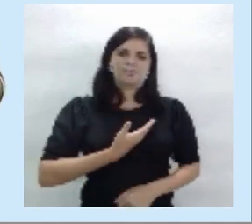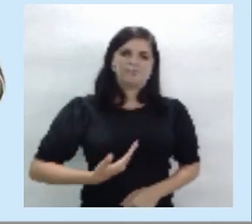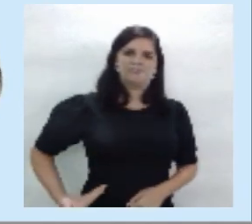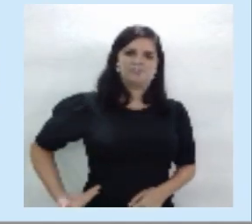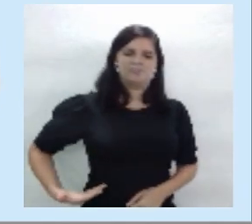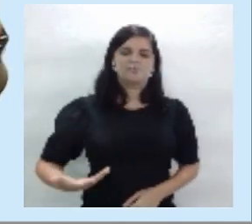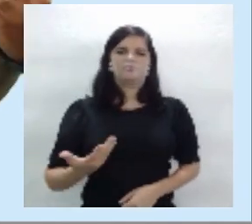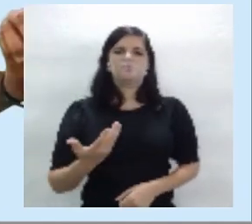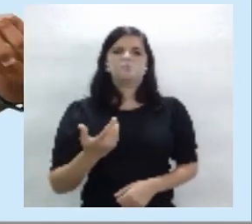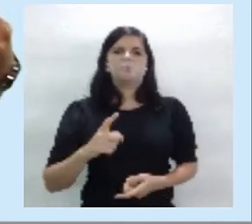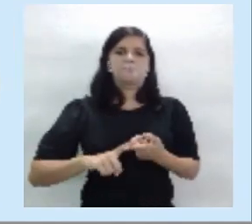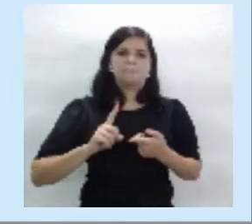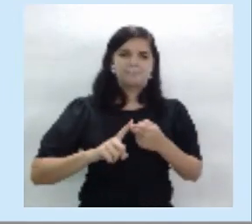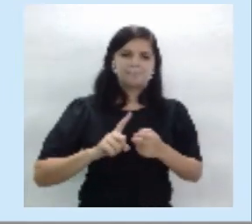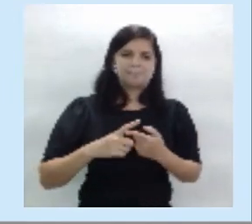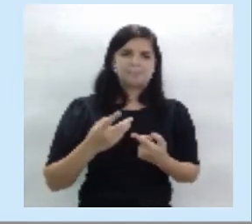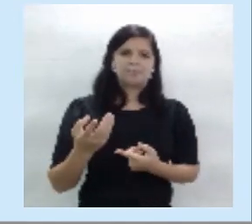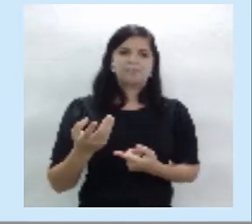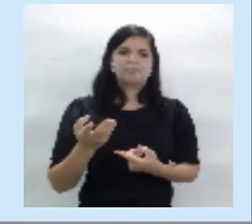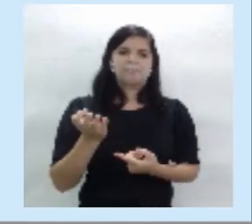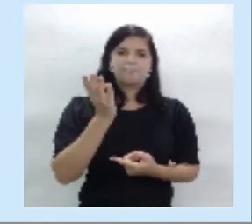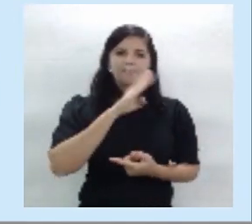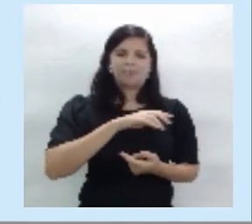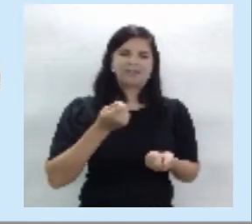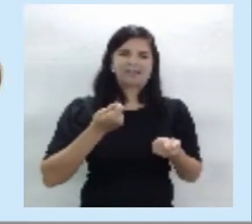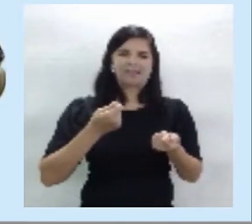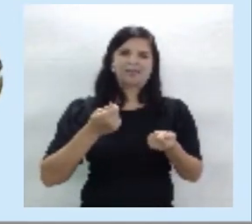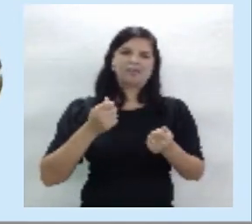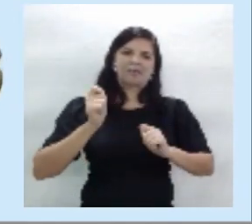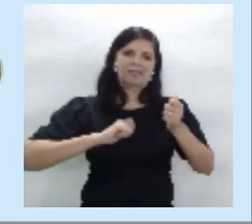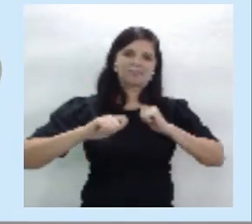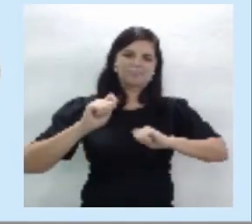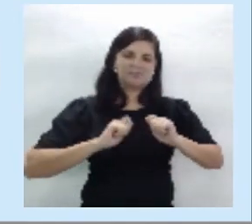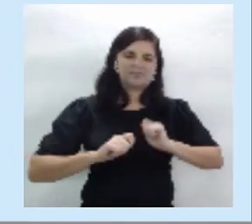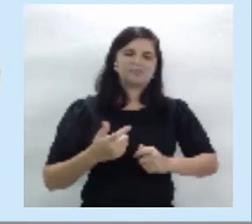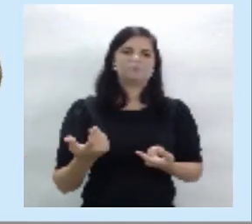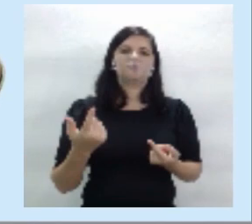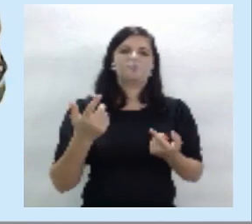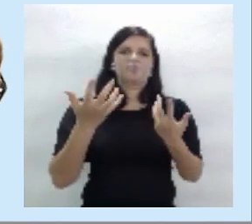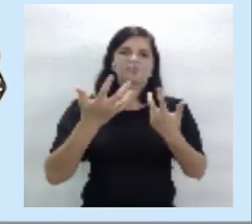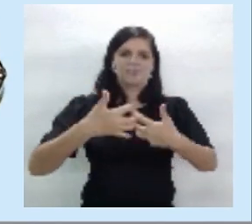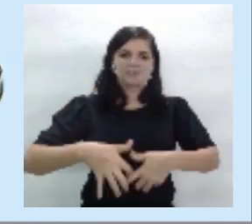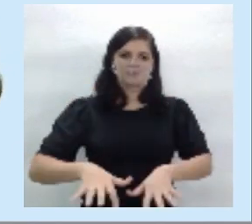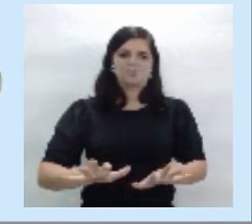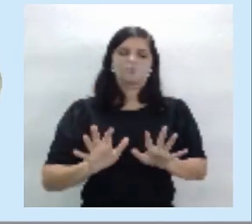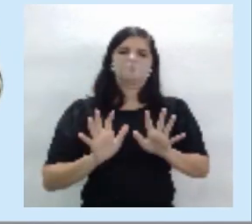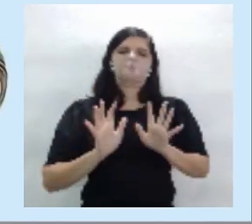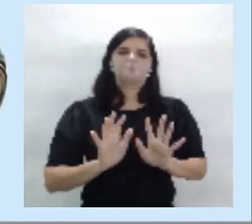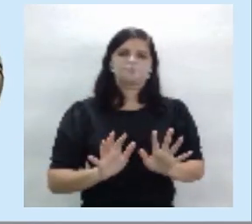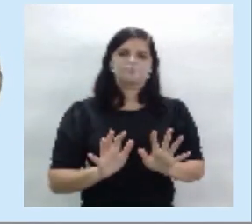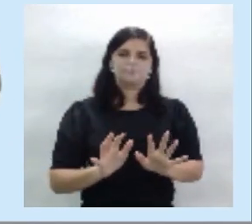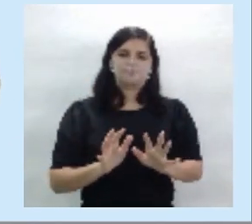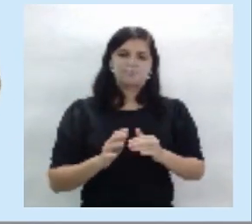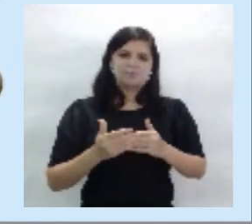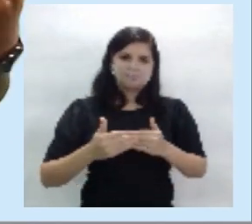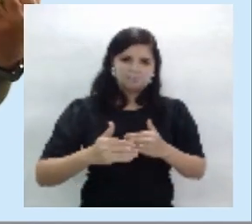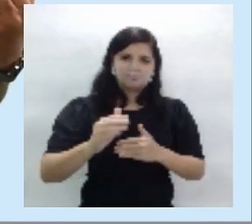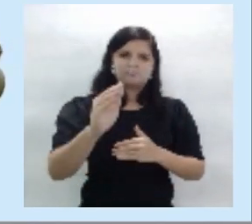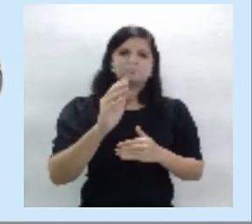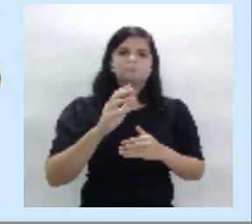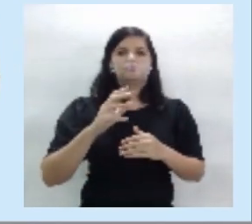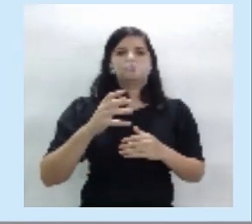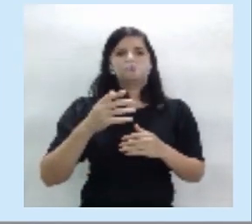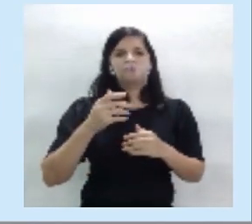governamentais, e há também uma má distribuição por questões aí também naturais, tá? Então, a gente vai ver que para